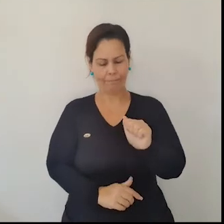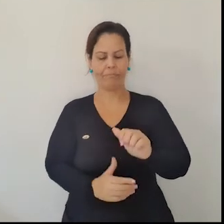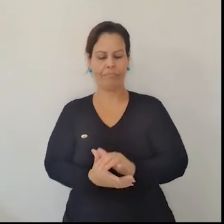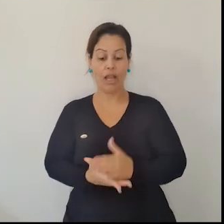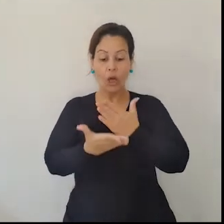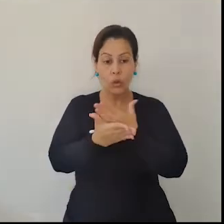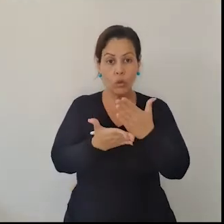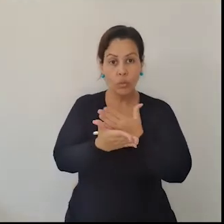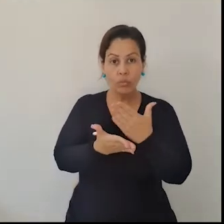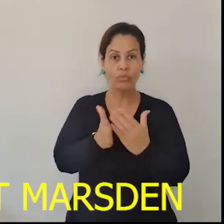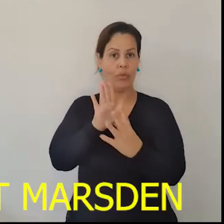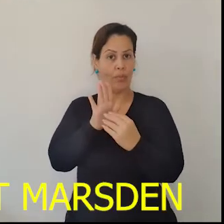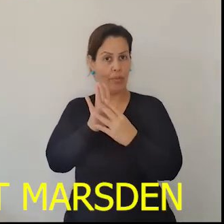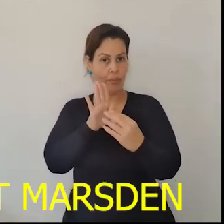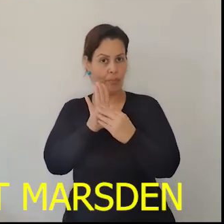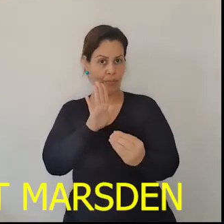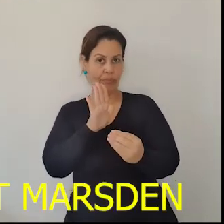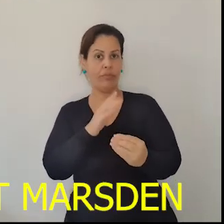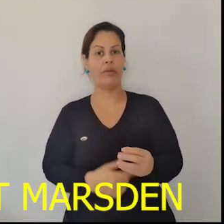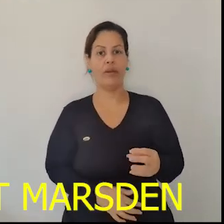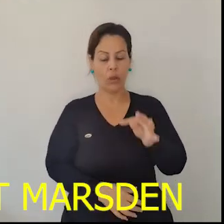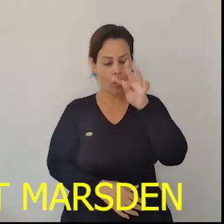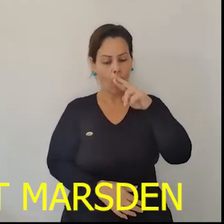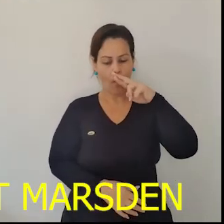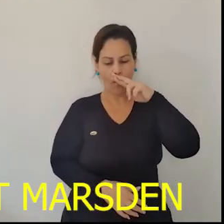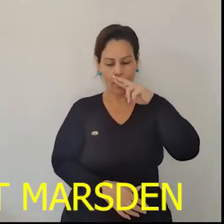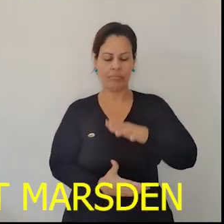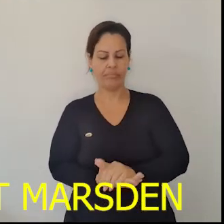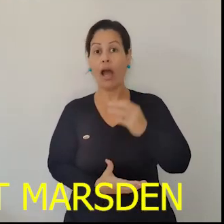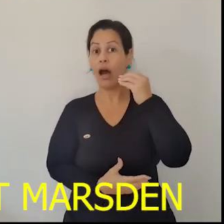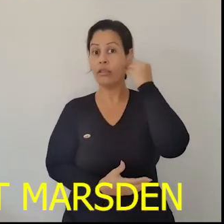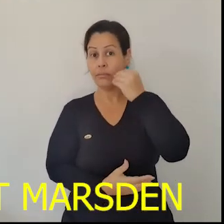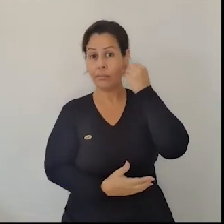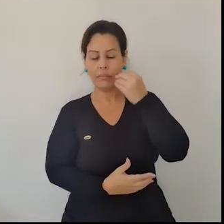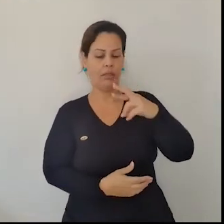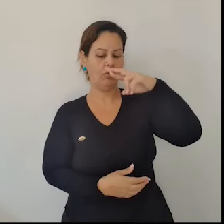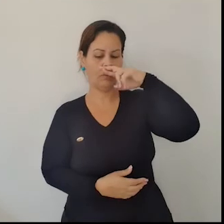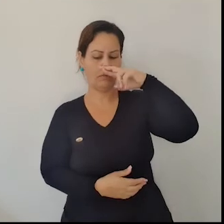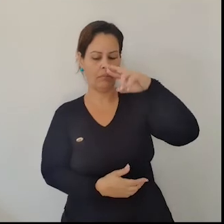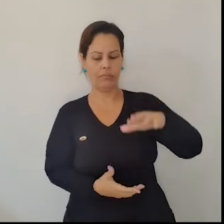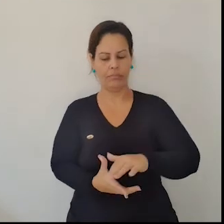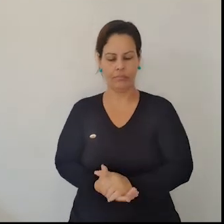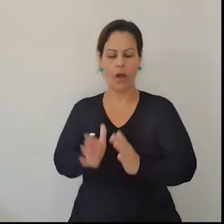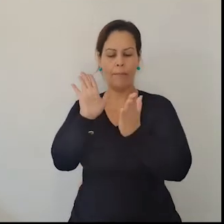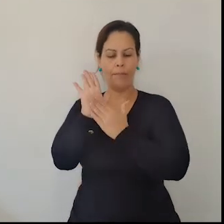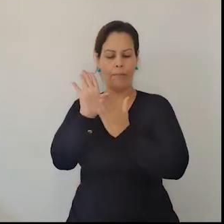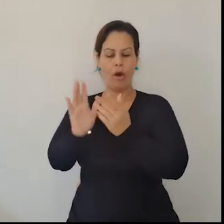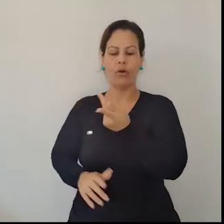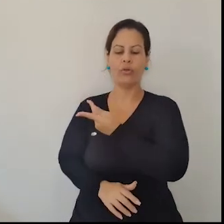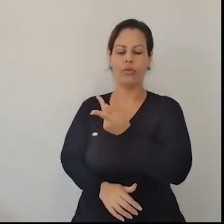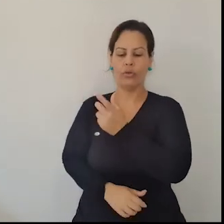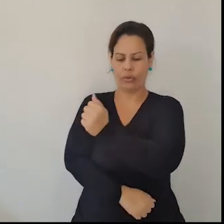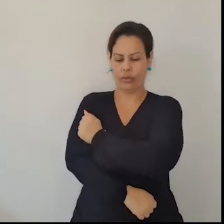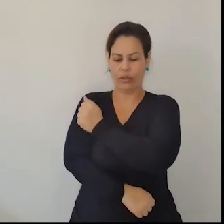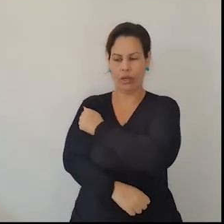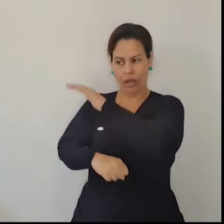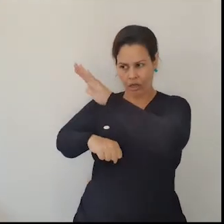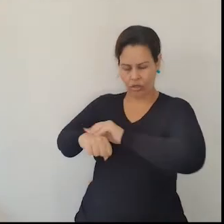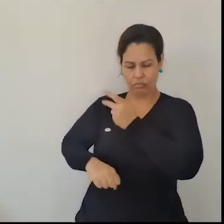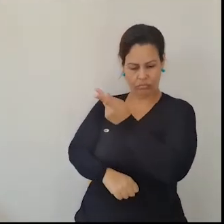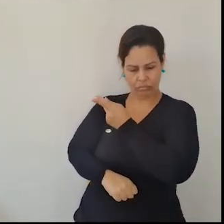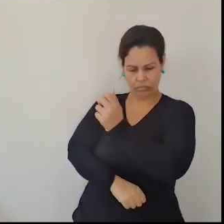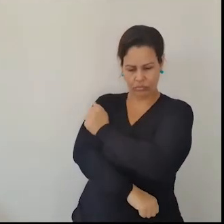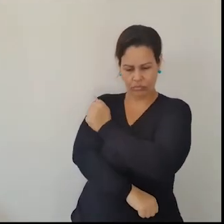outra negativa, chamada beta. Assim inicia-se o processo para a determinação de um novo modelo atômico.